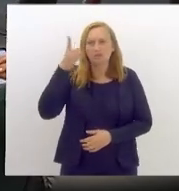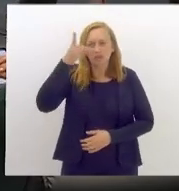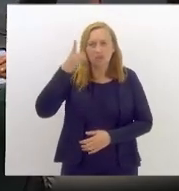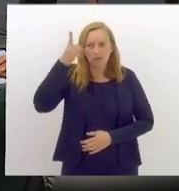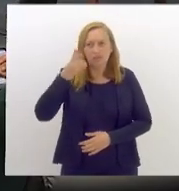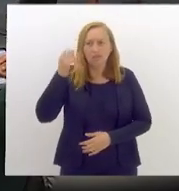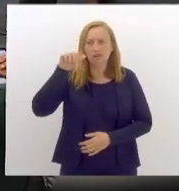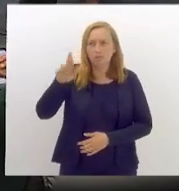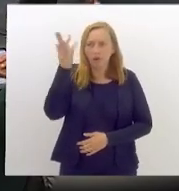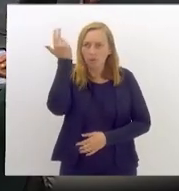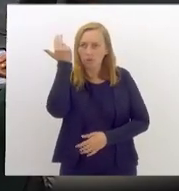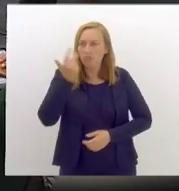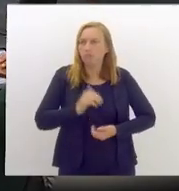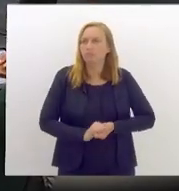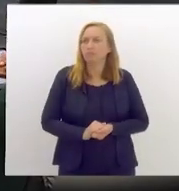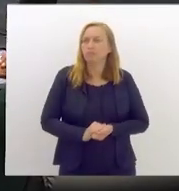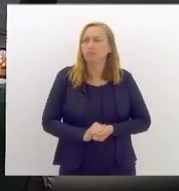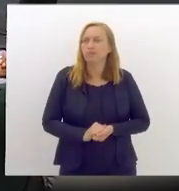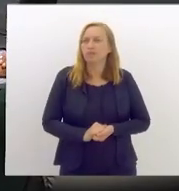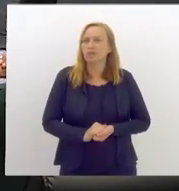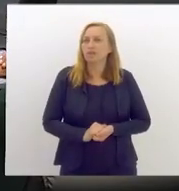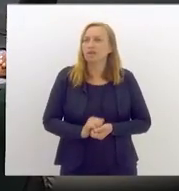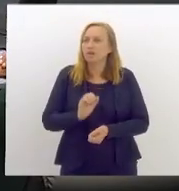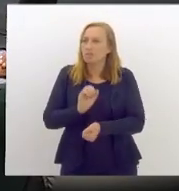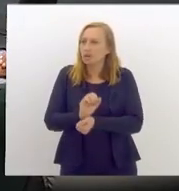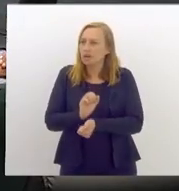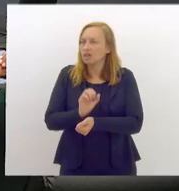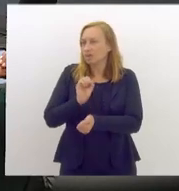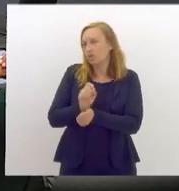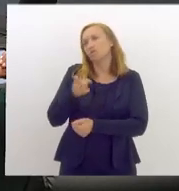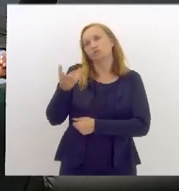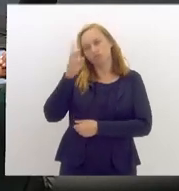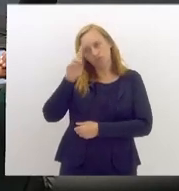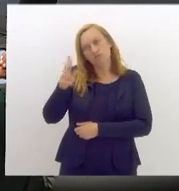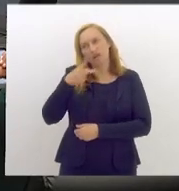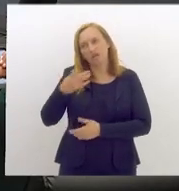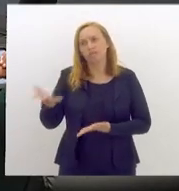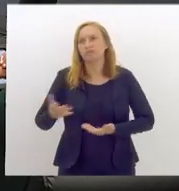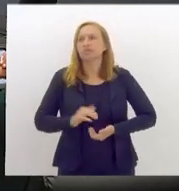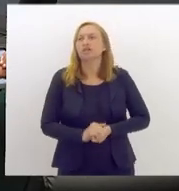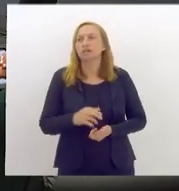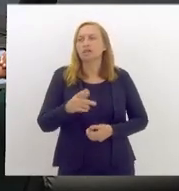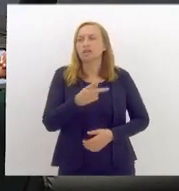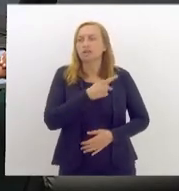Eliomar Presidente ainda dei um freada esperando vossa excelência